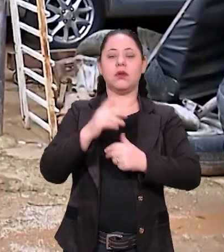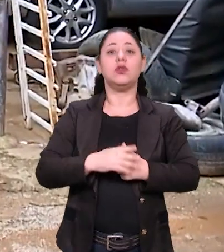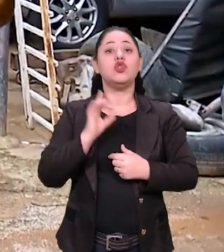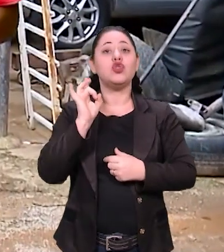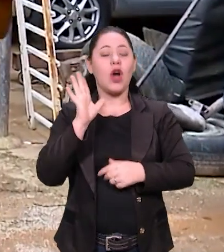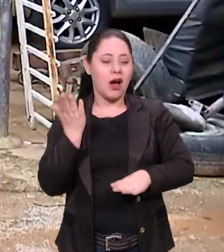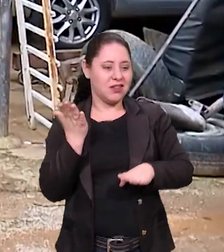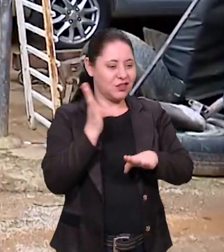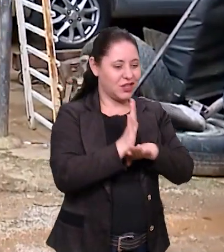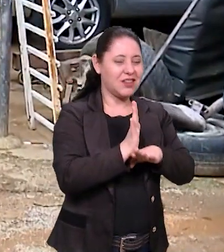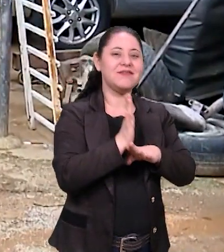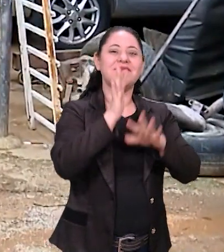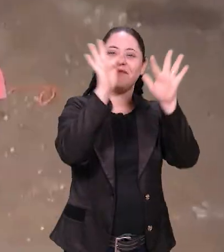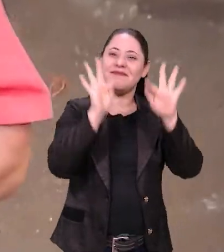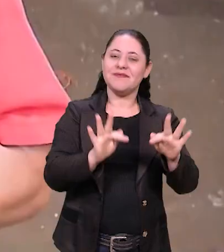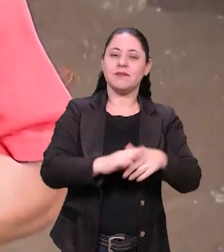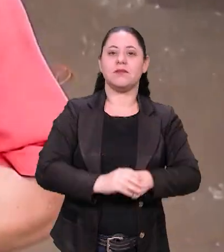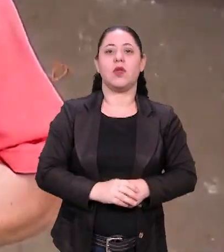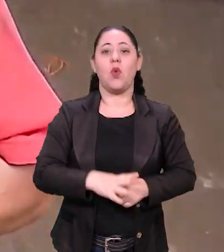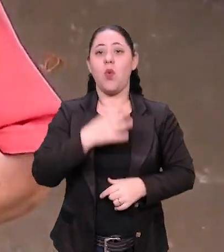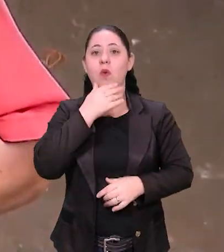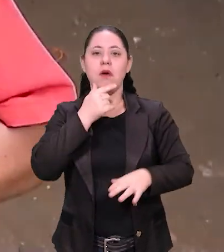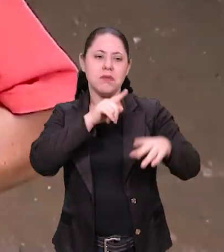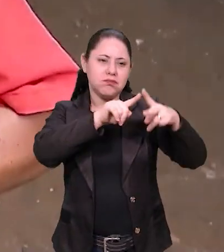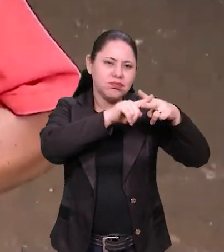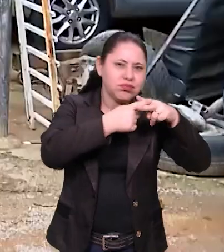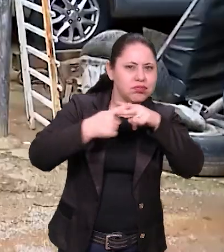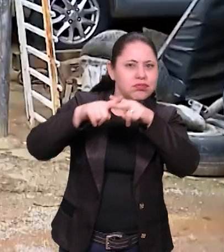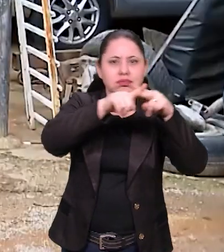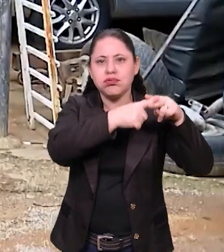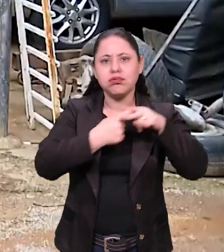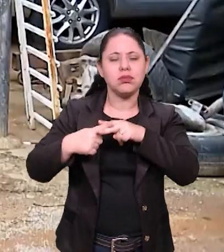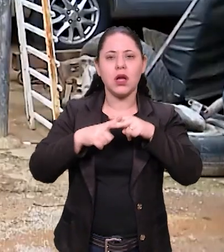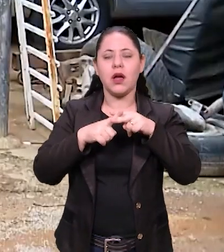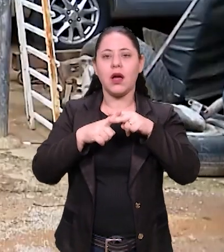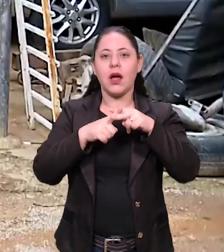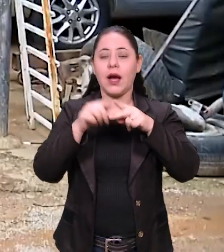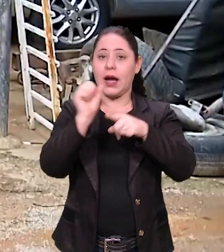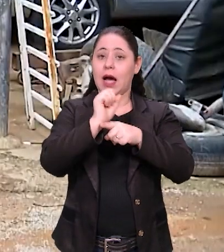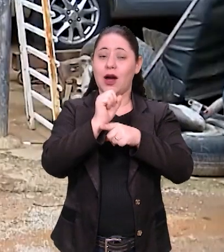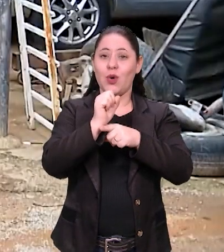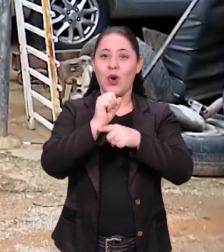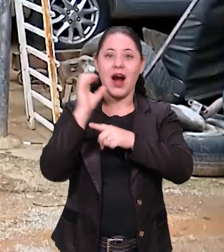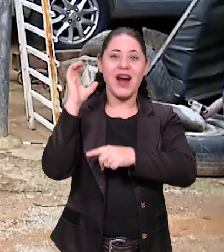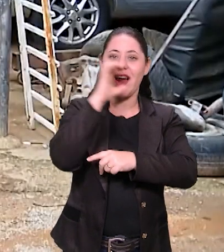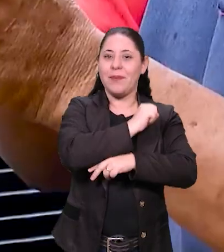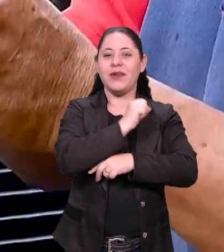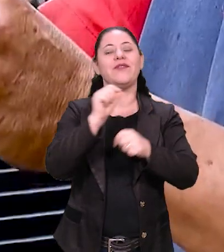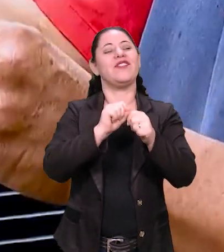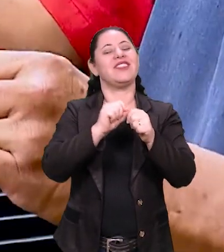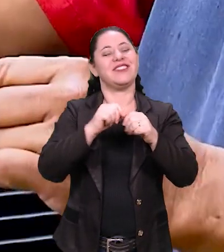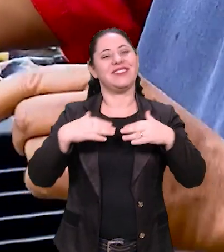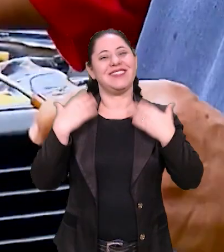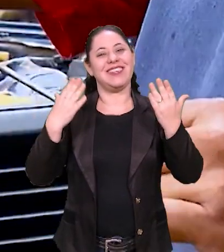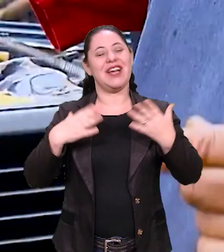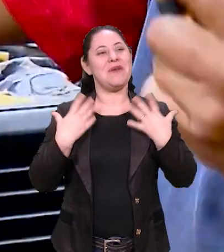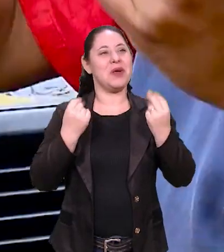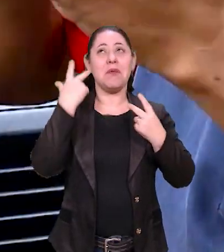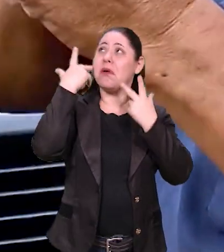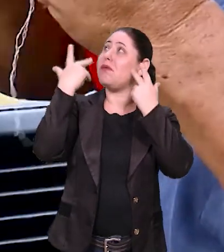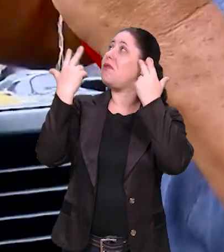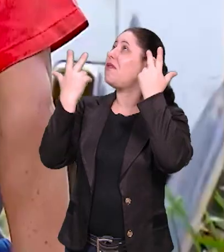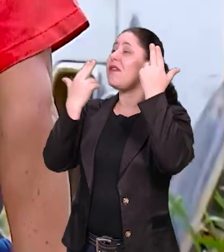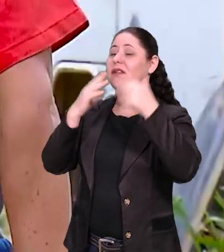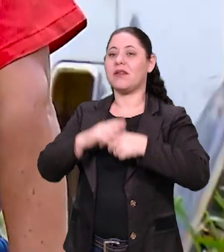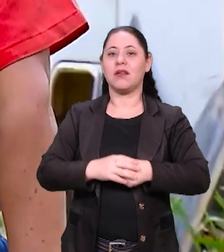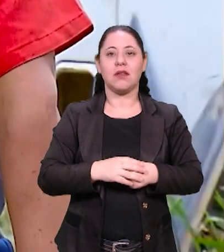de ajudar já fica feliz. O mecânico Valdeir, conhecido como Ligeirinho, já fez a alegria de muitos